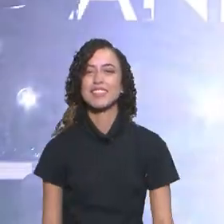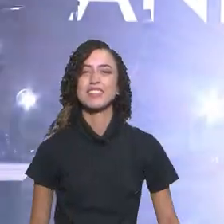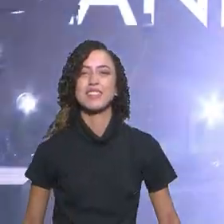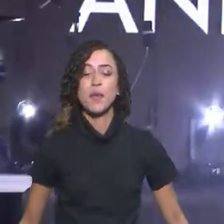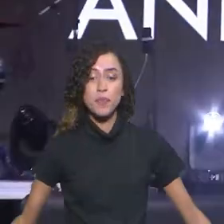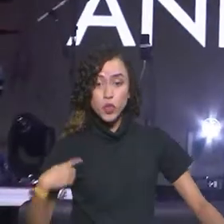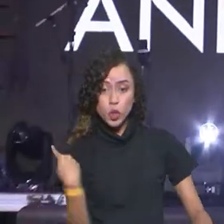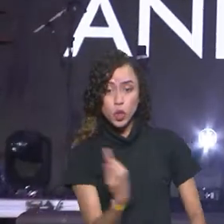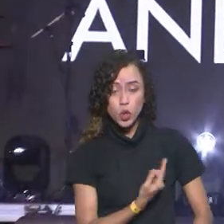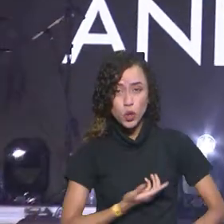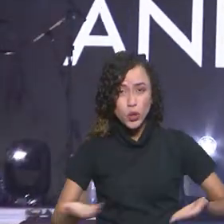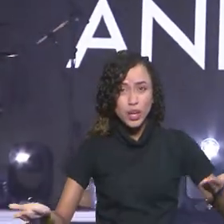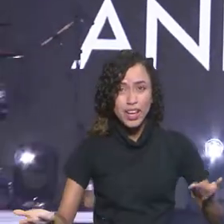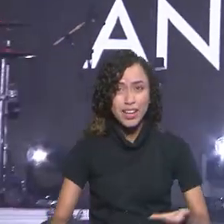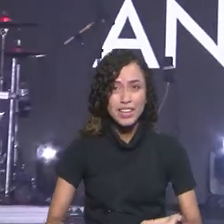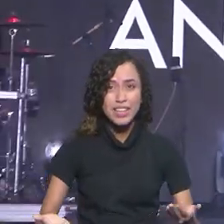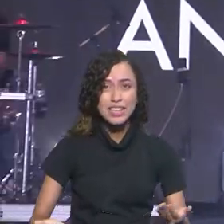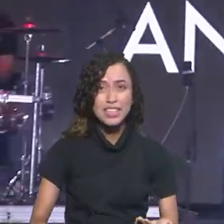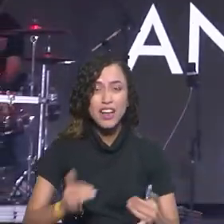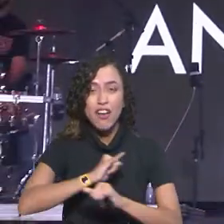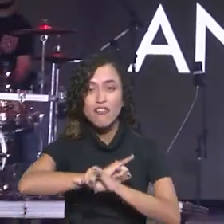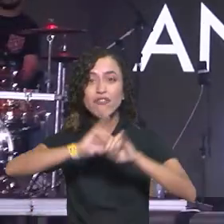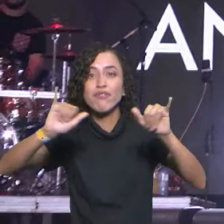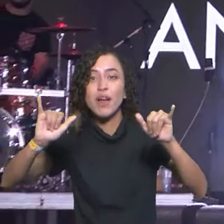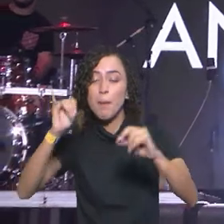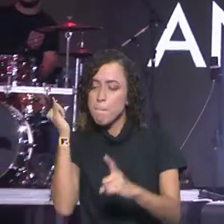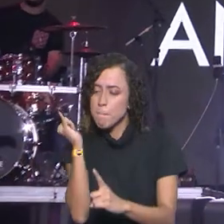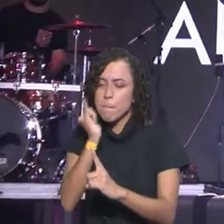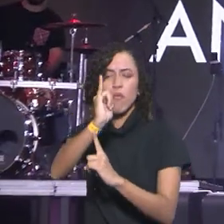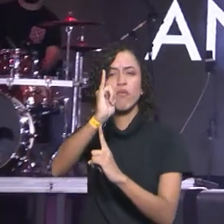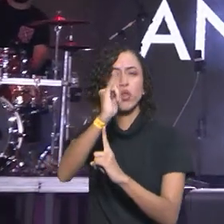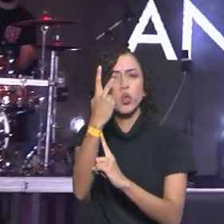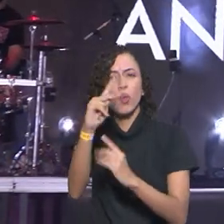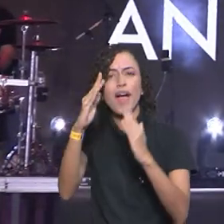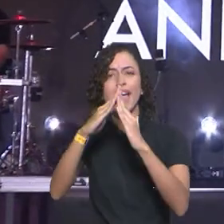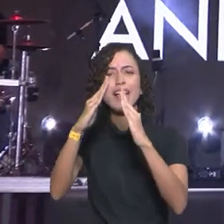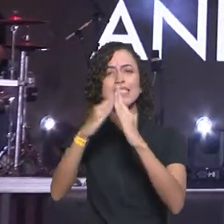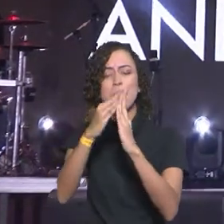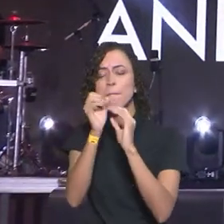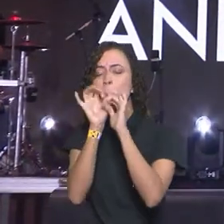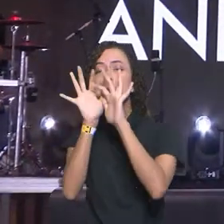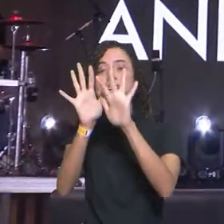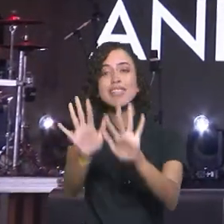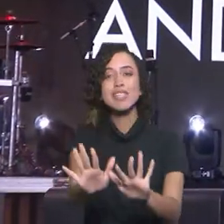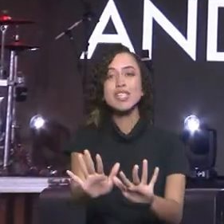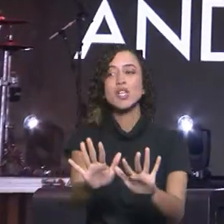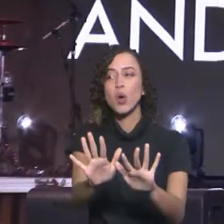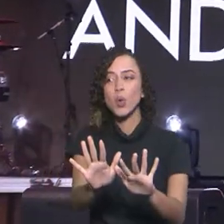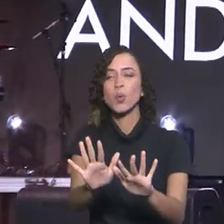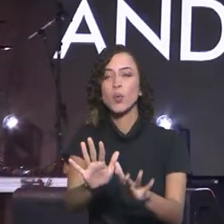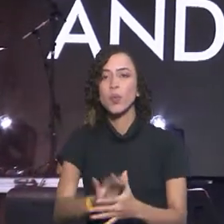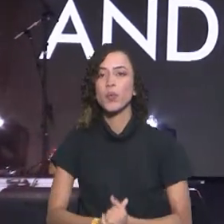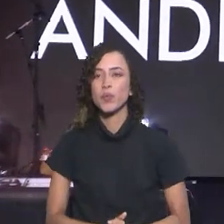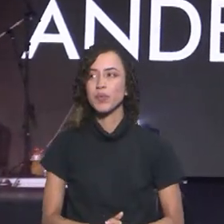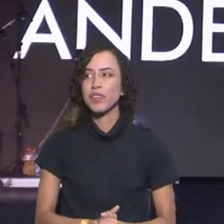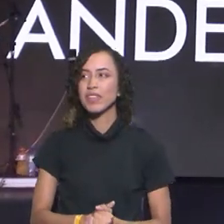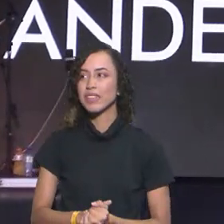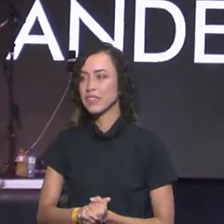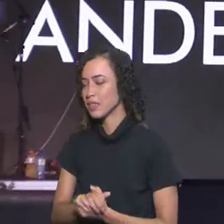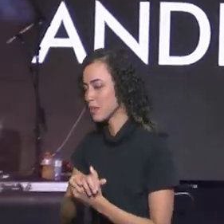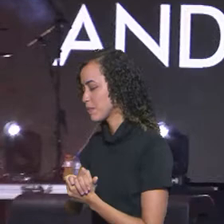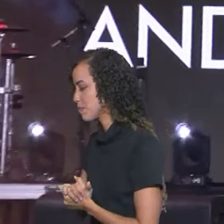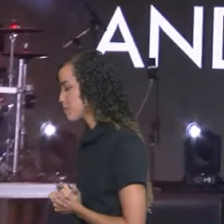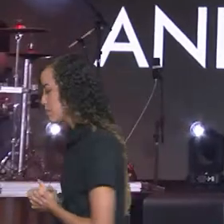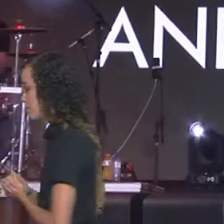nós estamos aqui profetizando benção para tua casa para tua família para sua vida esse é o dia que fez